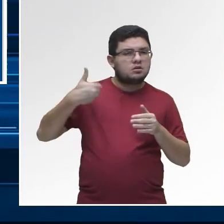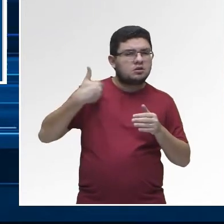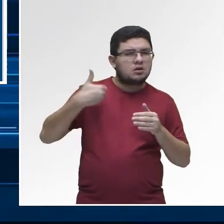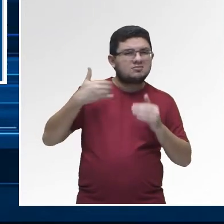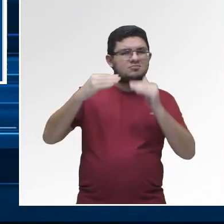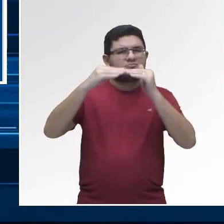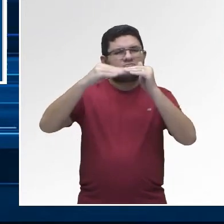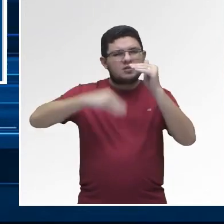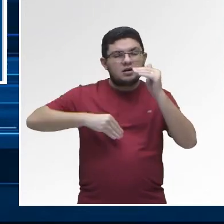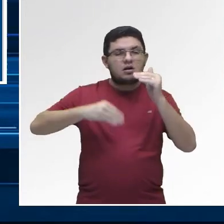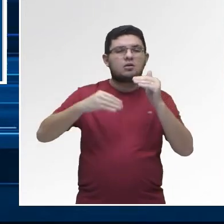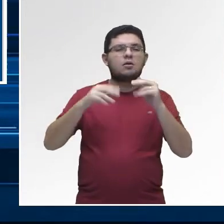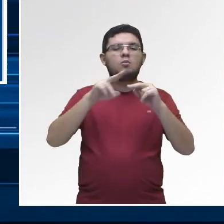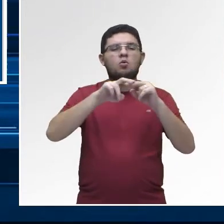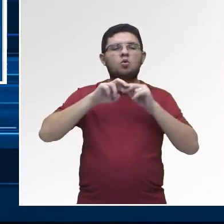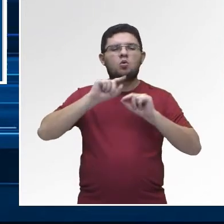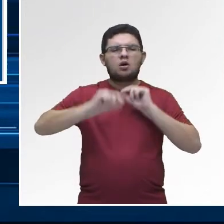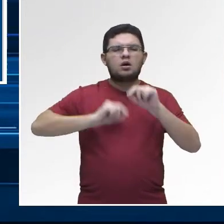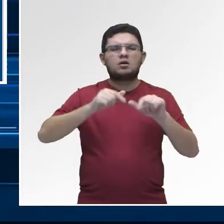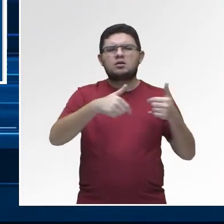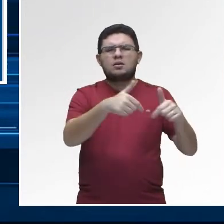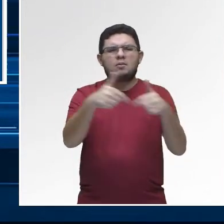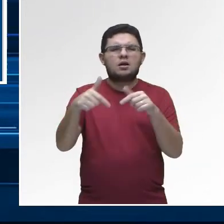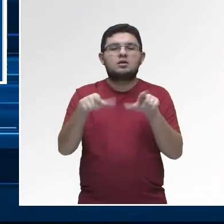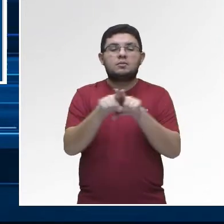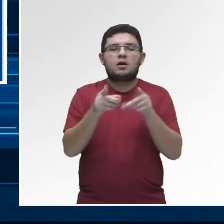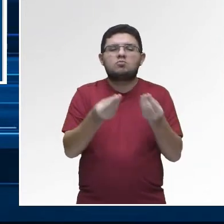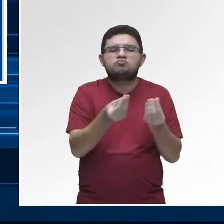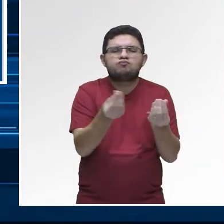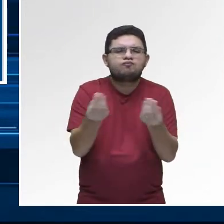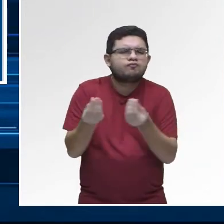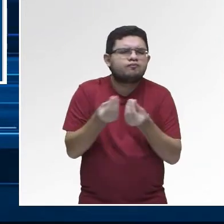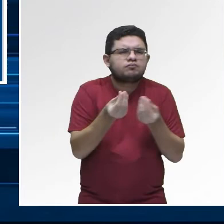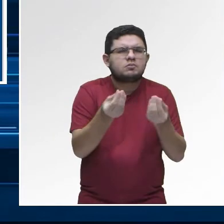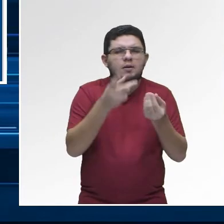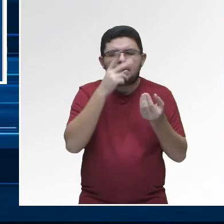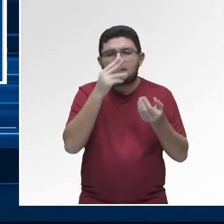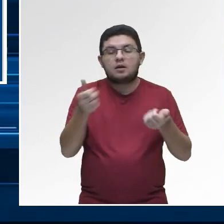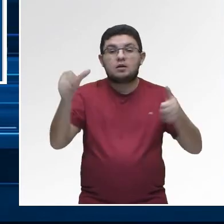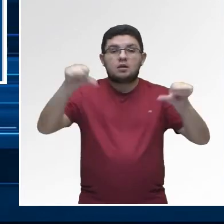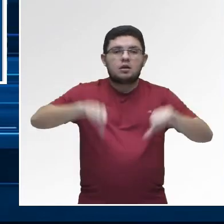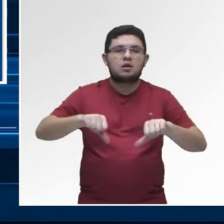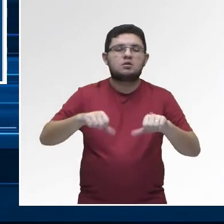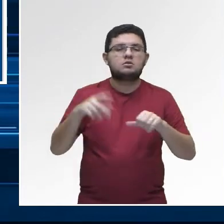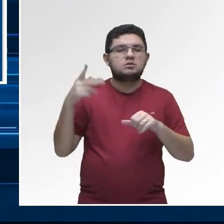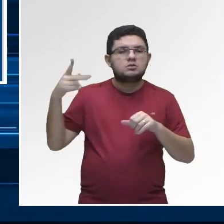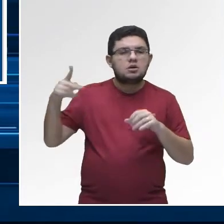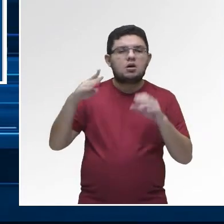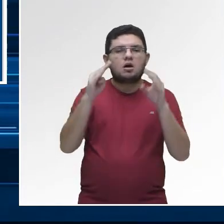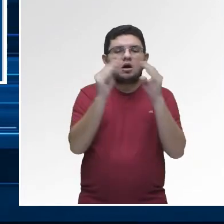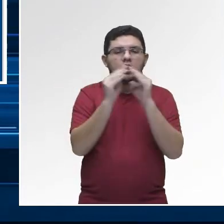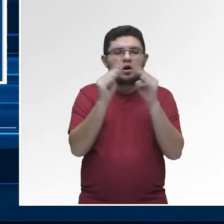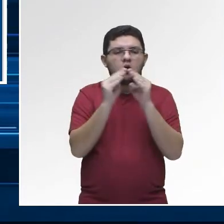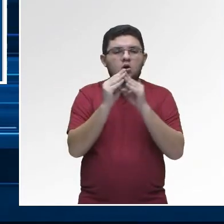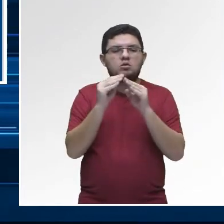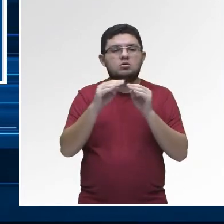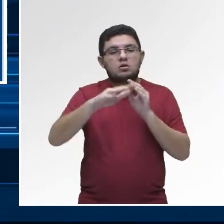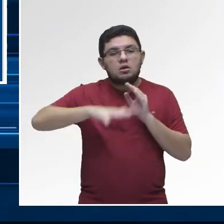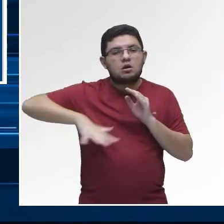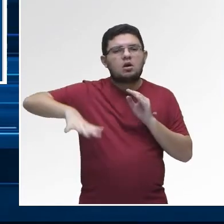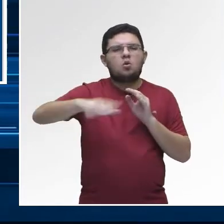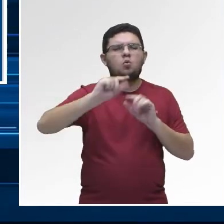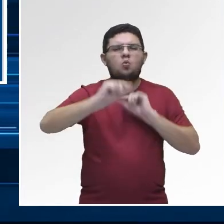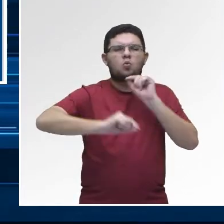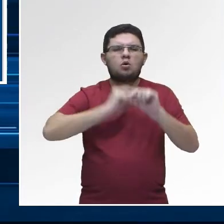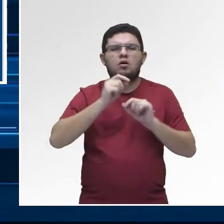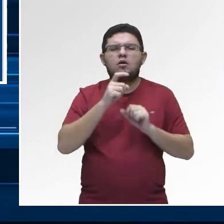muito e viviam em condições indignas, né? Condições, as suas casas eram, né? Sabem que essa região era uma região aí muito fria,